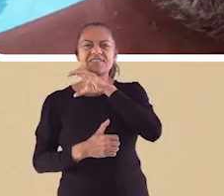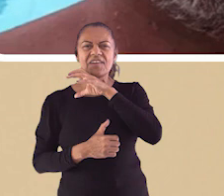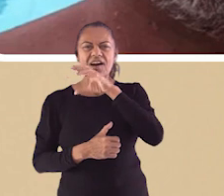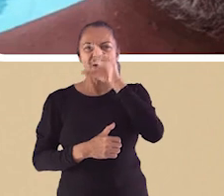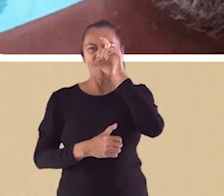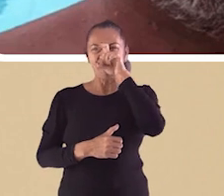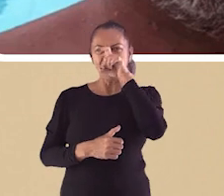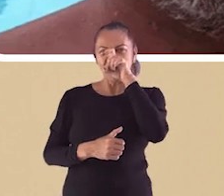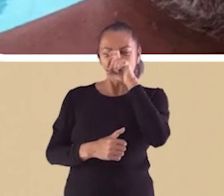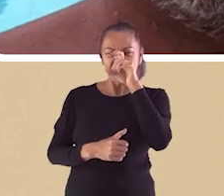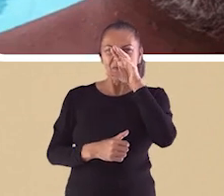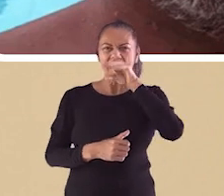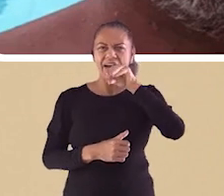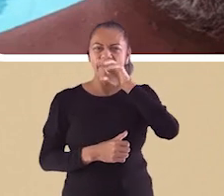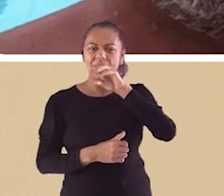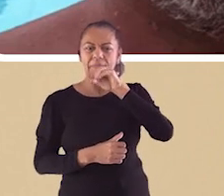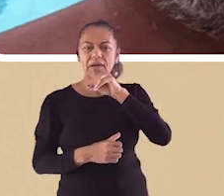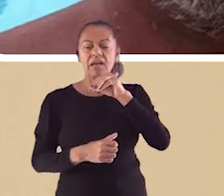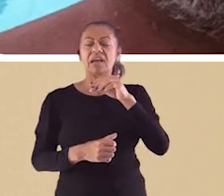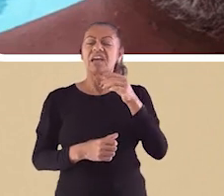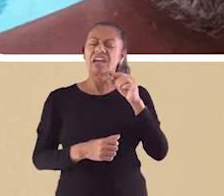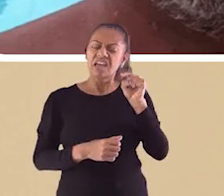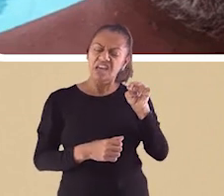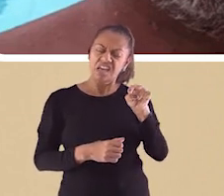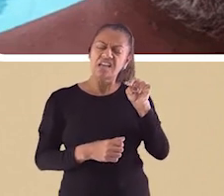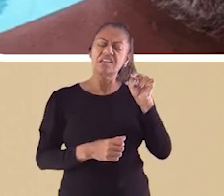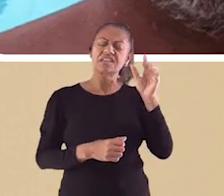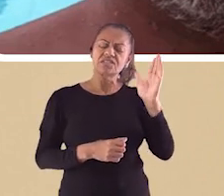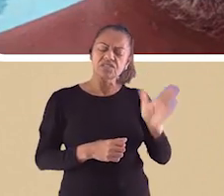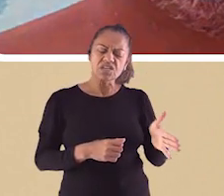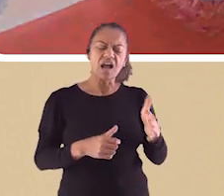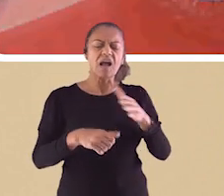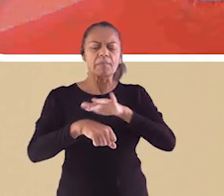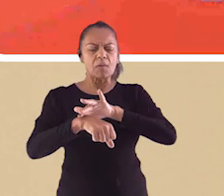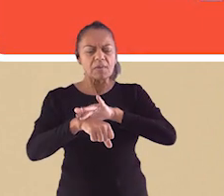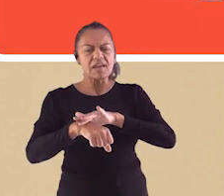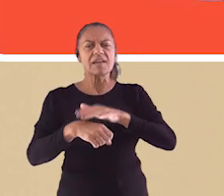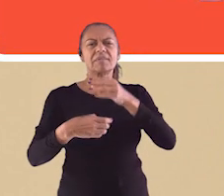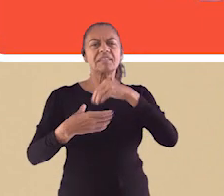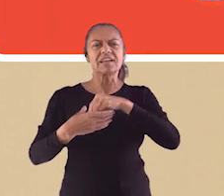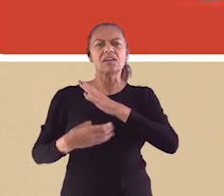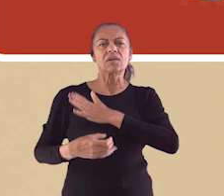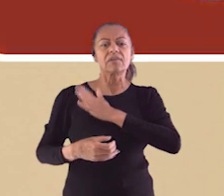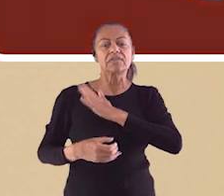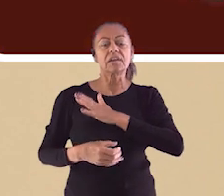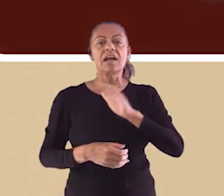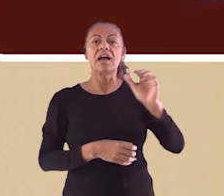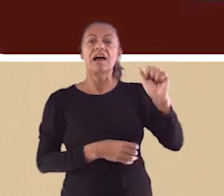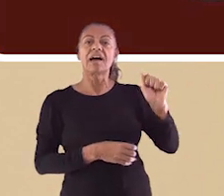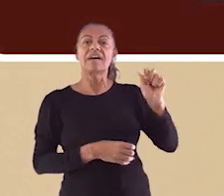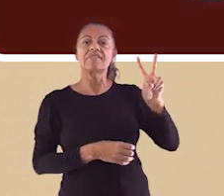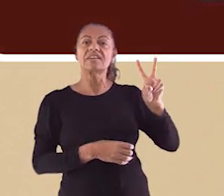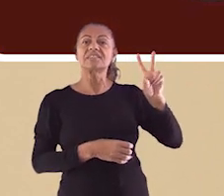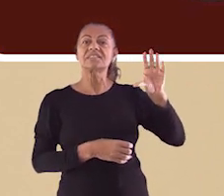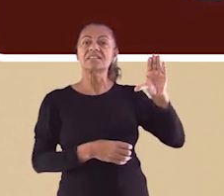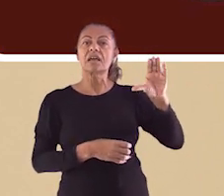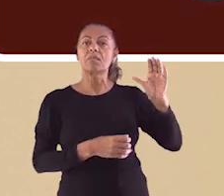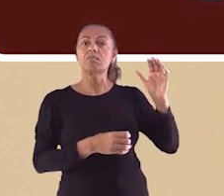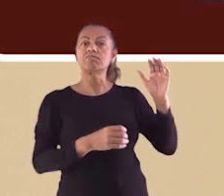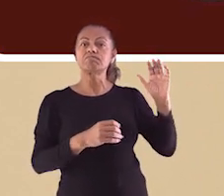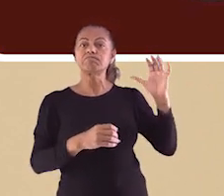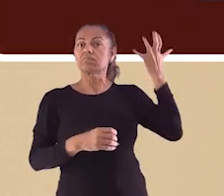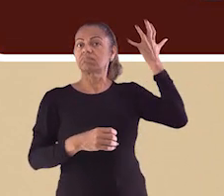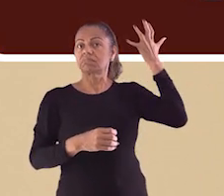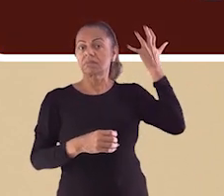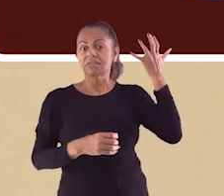vida ao popular papagaio Louro José do programa Mais Você da Rede Globo. O ator sofria de problemas cardíacos, um